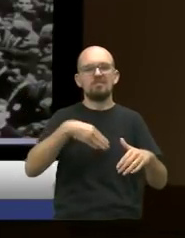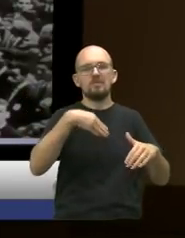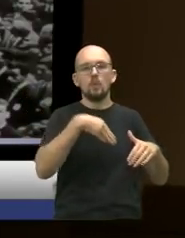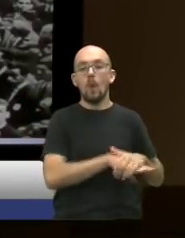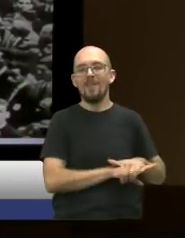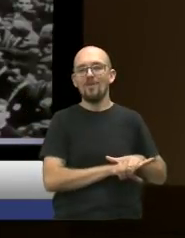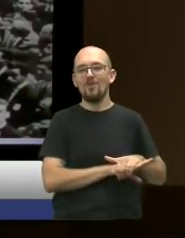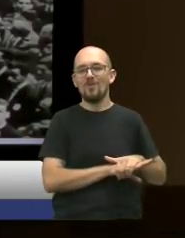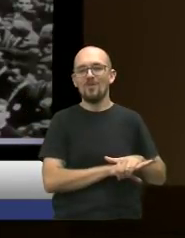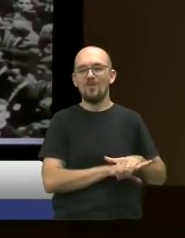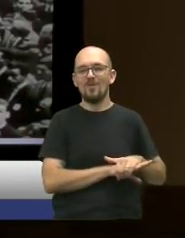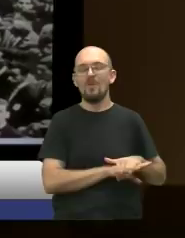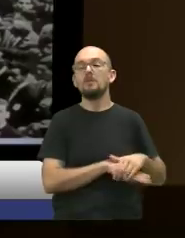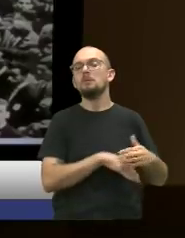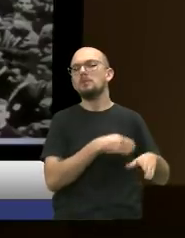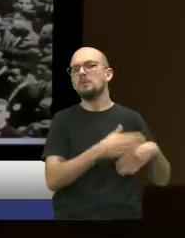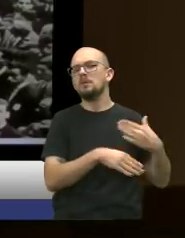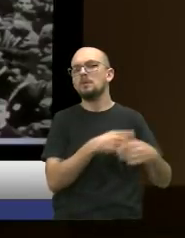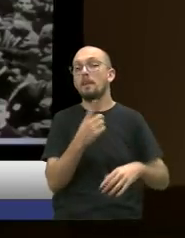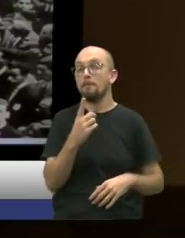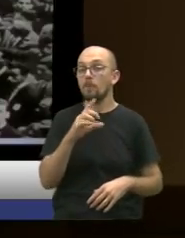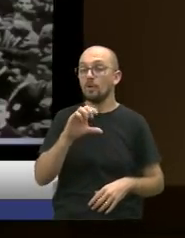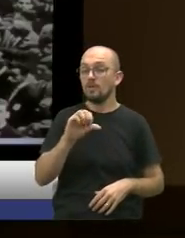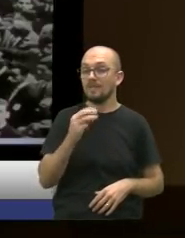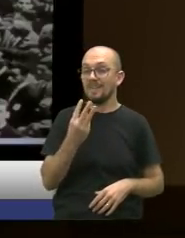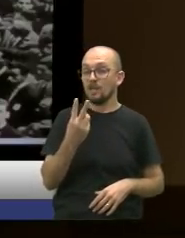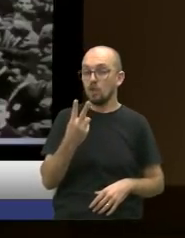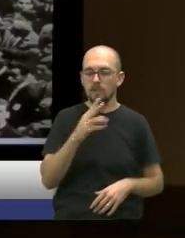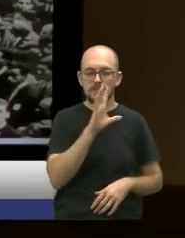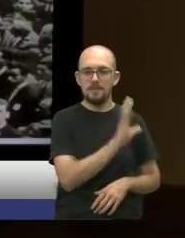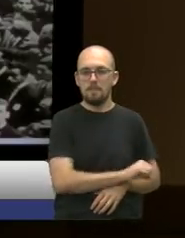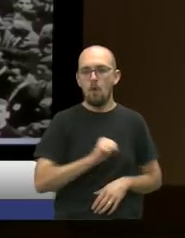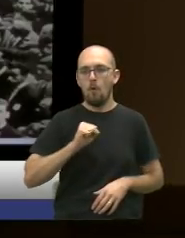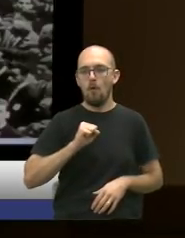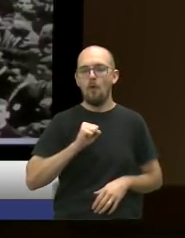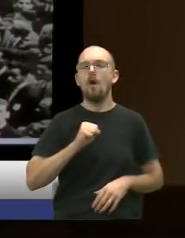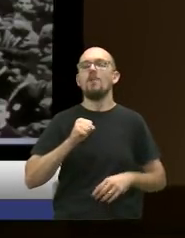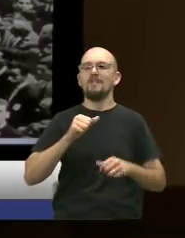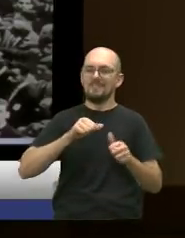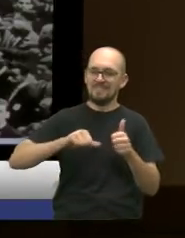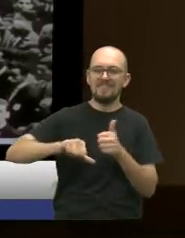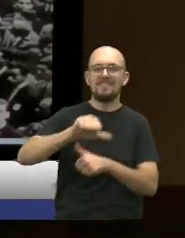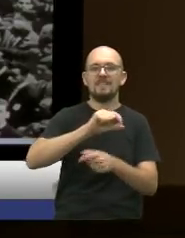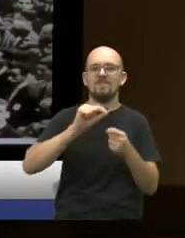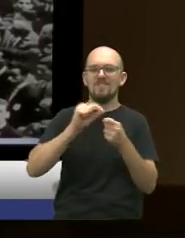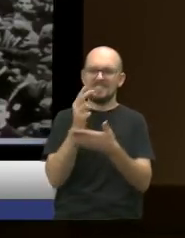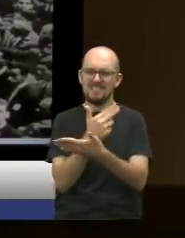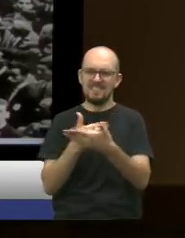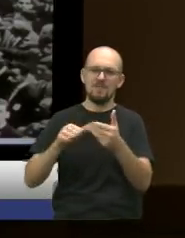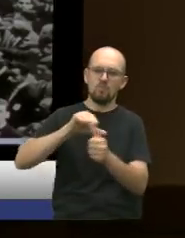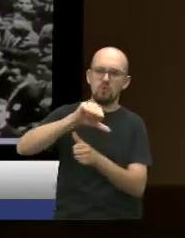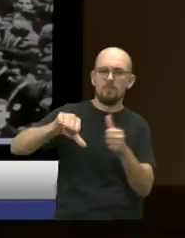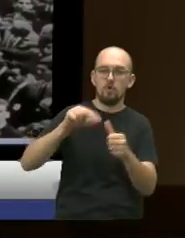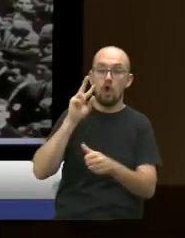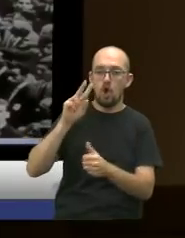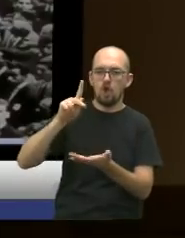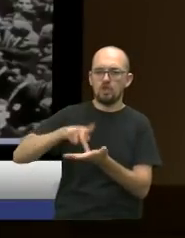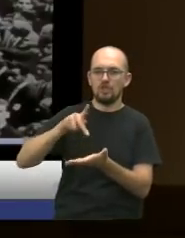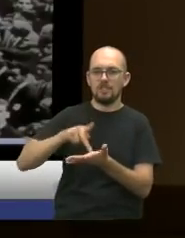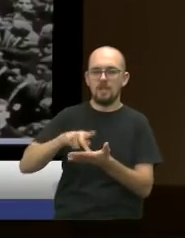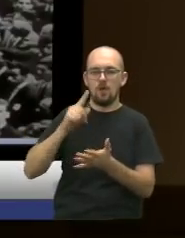nossa. Em 32 nós tiramos essa bandeira da gaveta e fizemos em várias versões, como vocês podem ver as originais